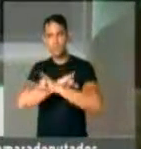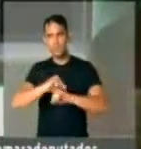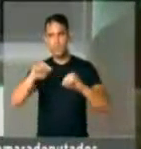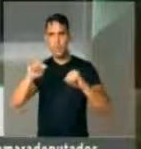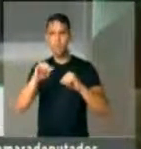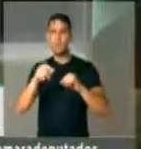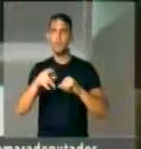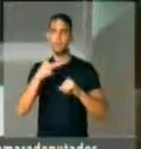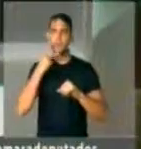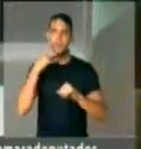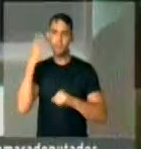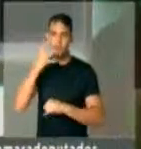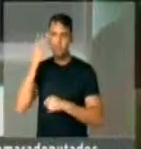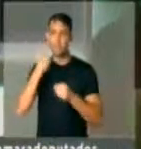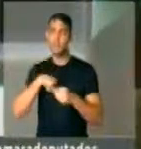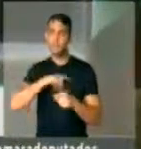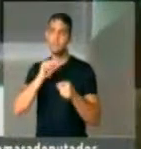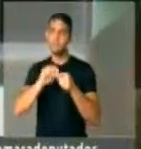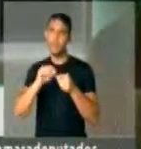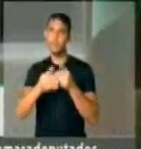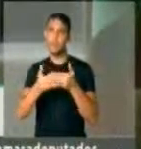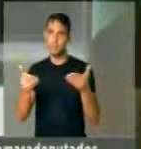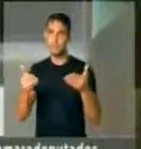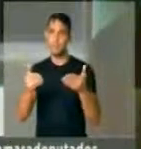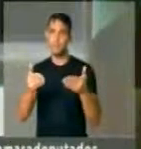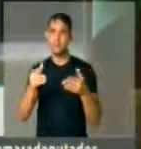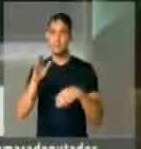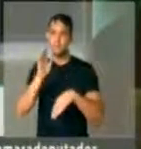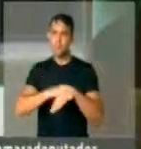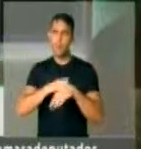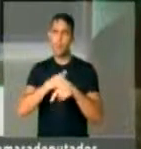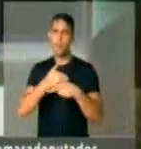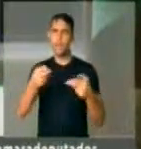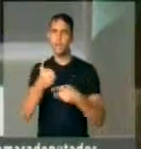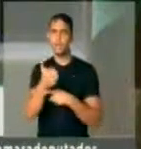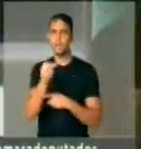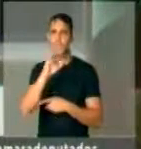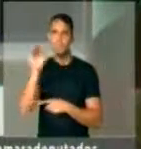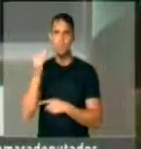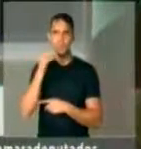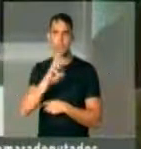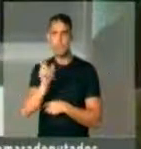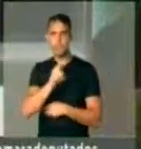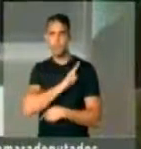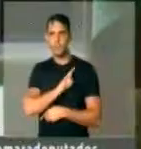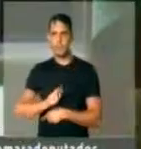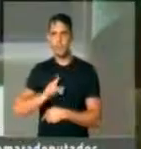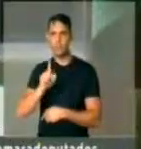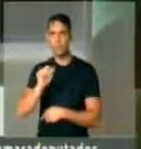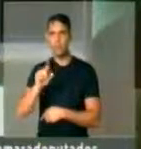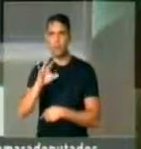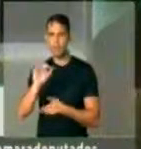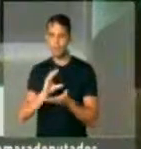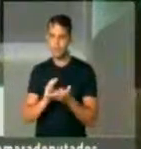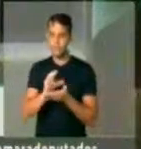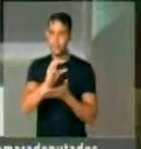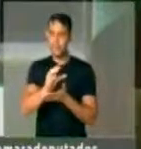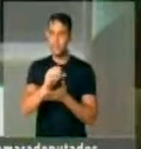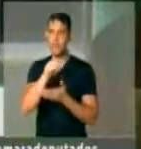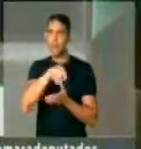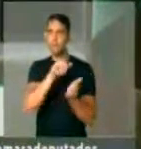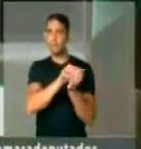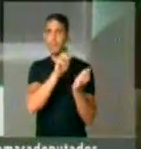publicado esse pronunciamento que a gente faz de mais de 16 milhões de reais que o governador Paulo Câmara investe lá